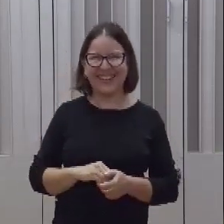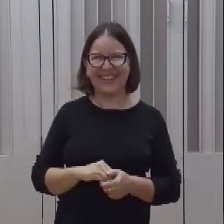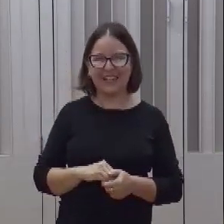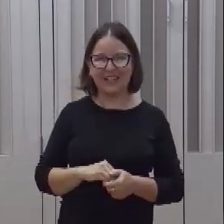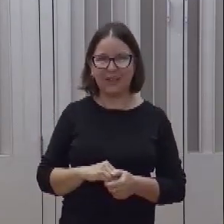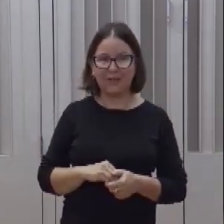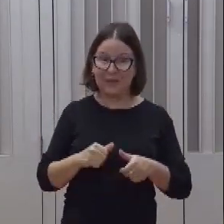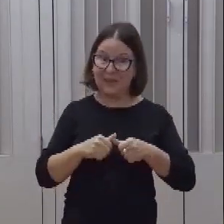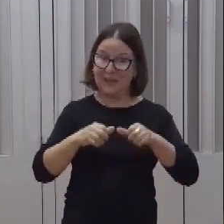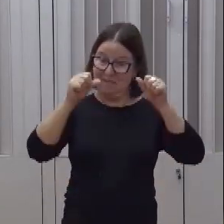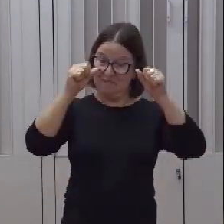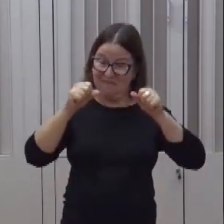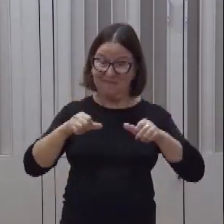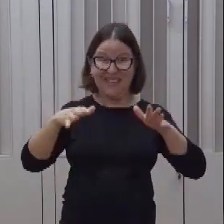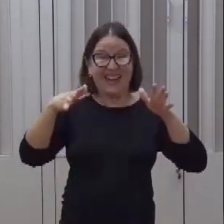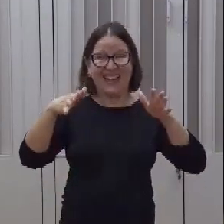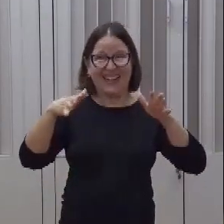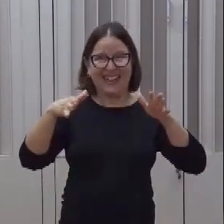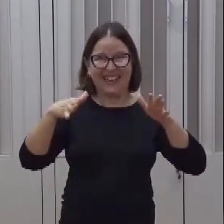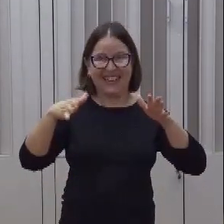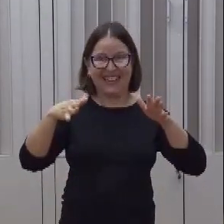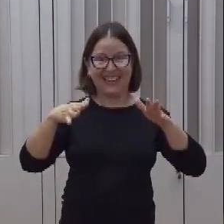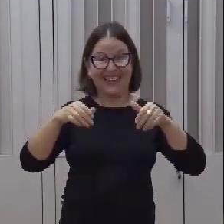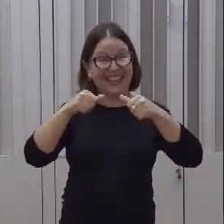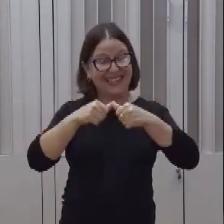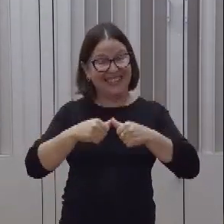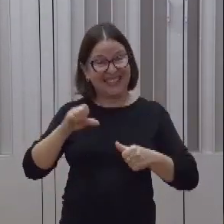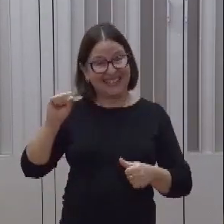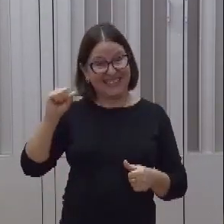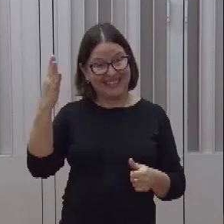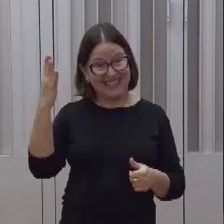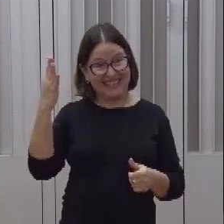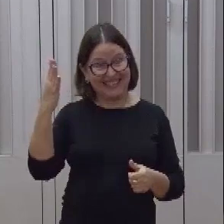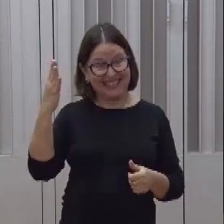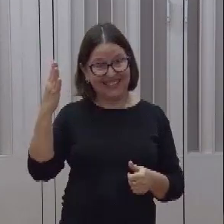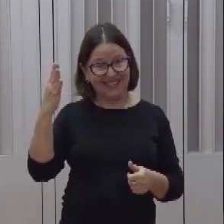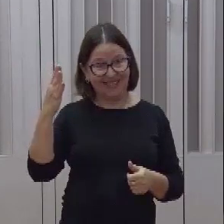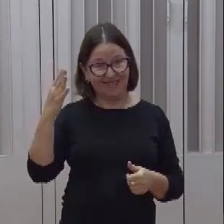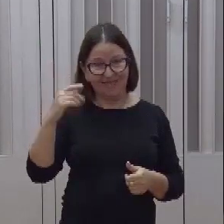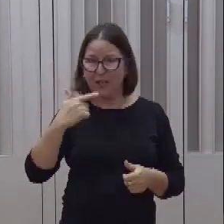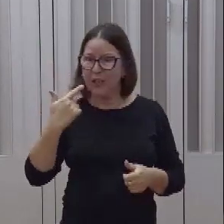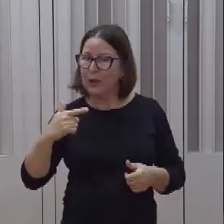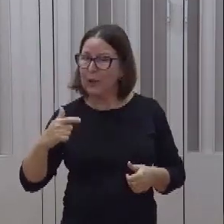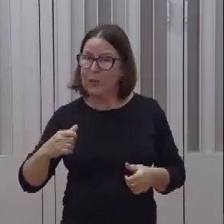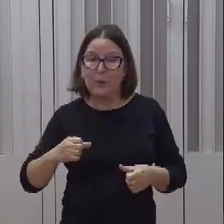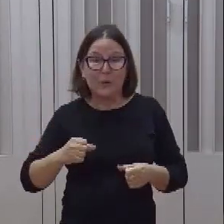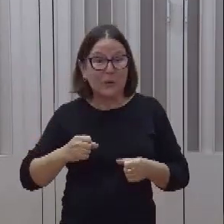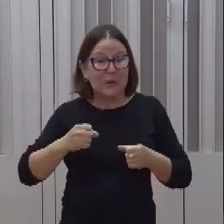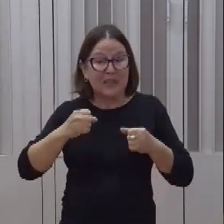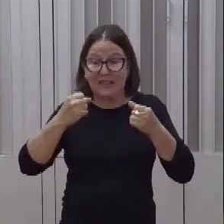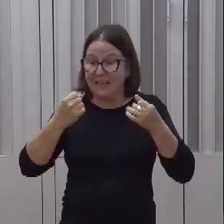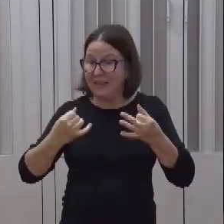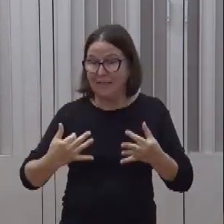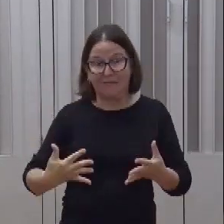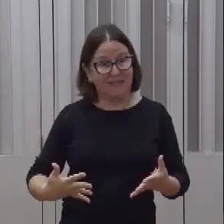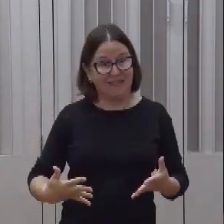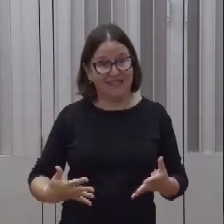Isso é um milagre. Isso aconteceu, não tem explicação. Foi um milagre.